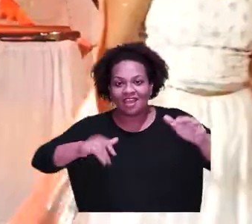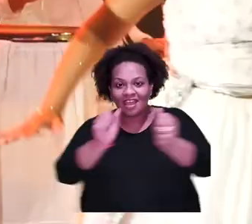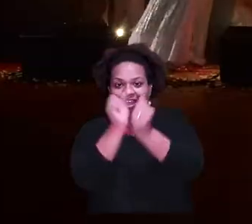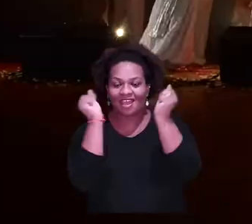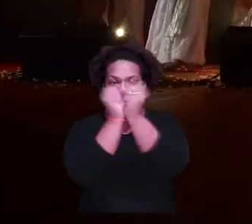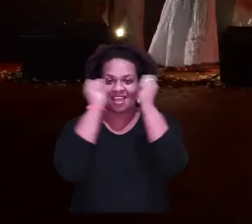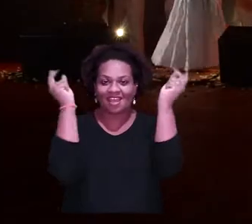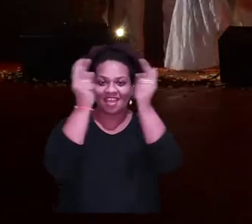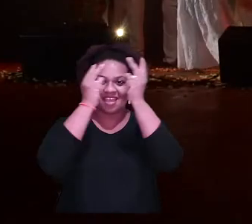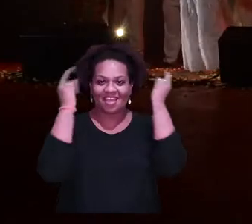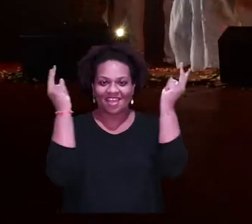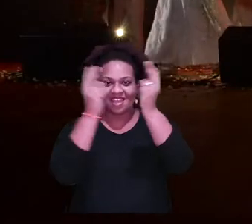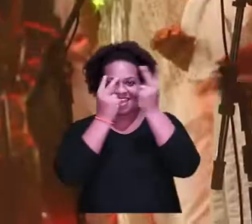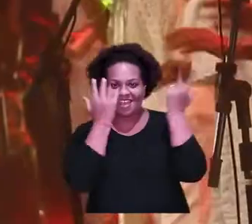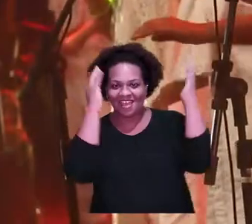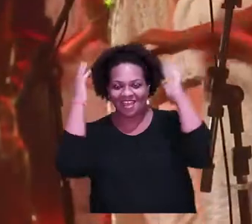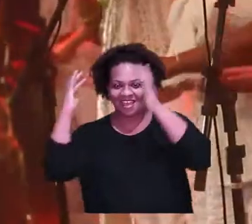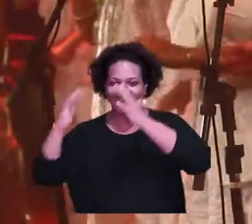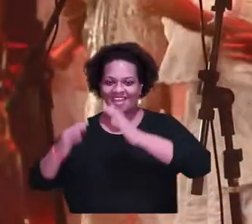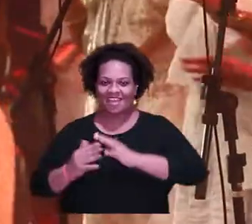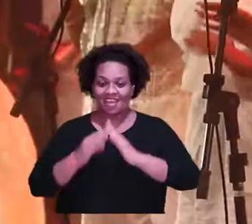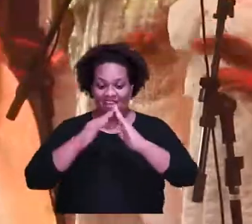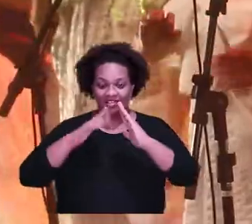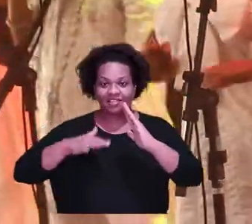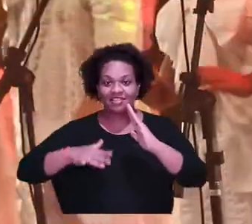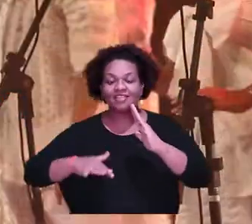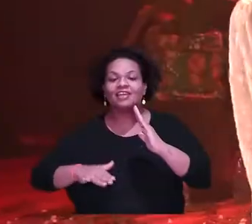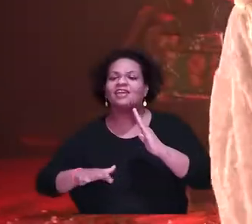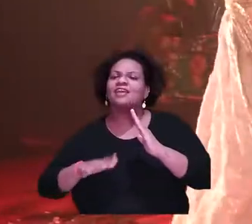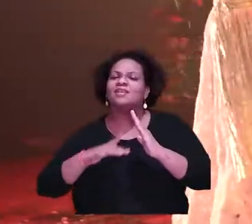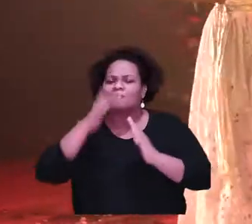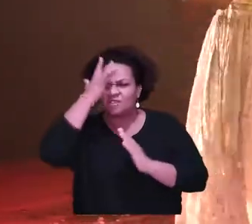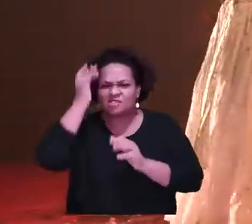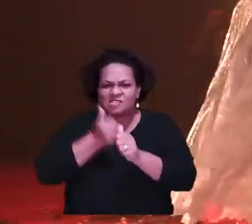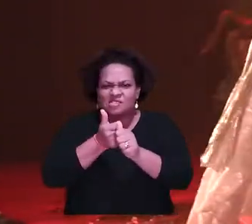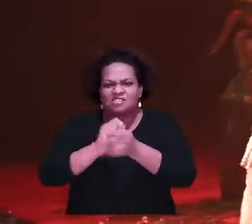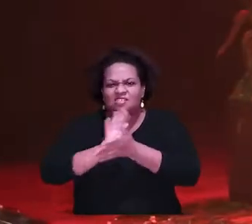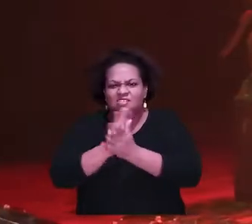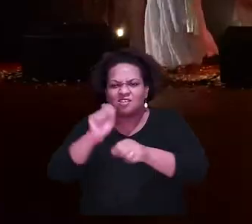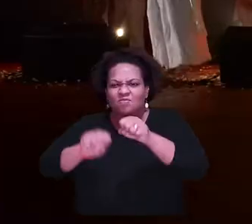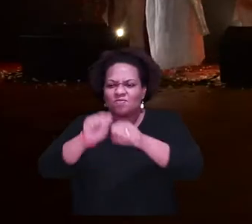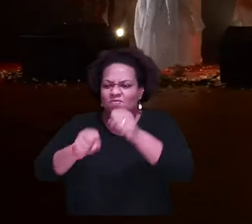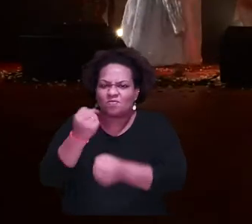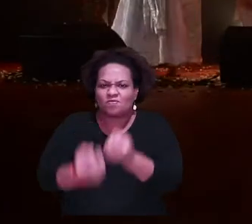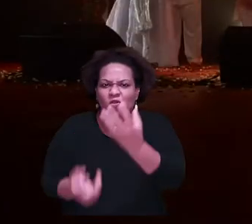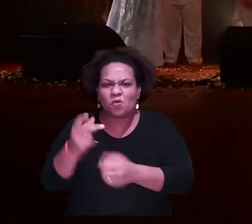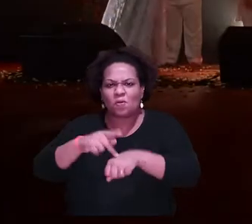preto é feita de valores reais e Barreira do brasão queimado não